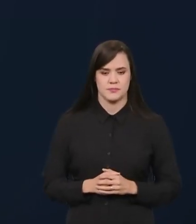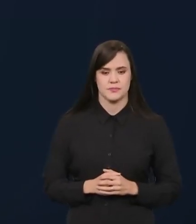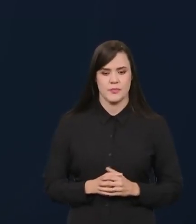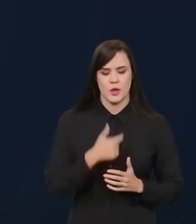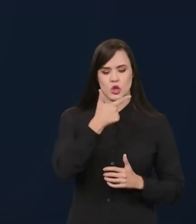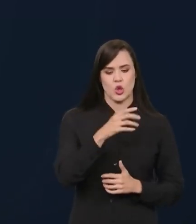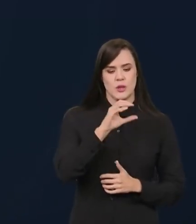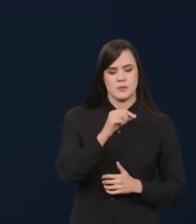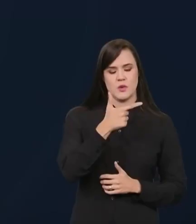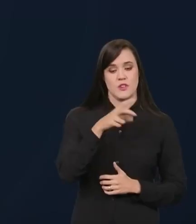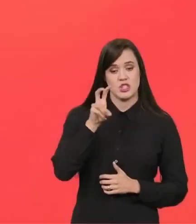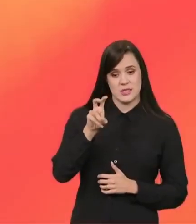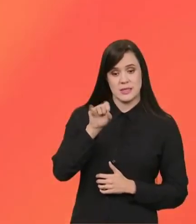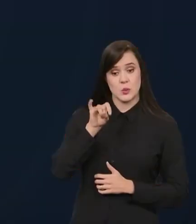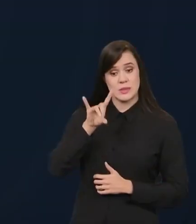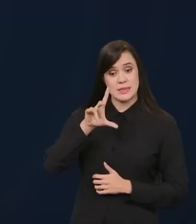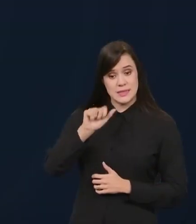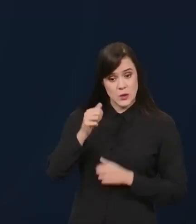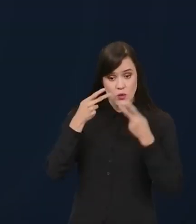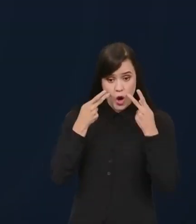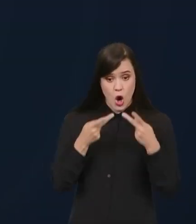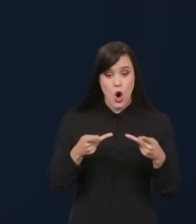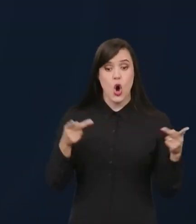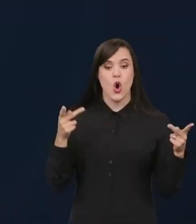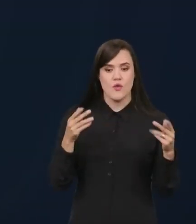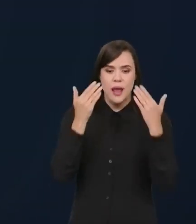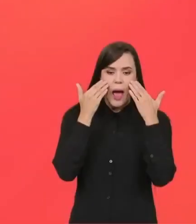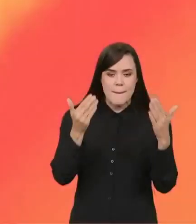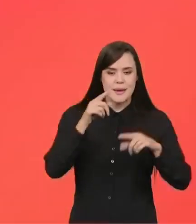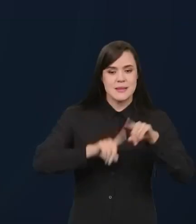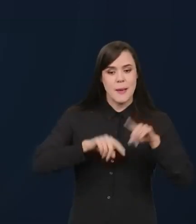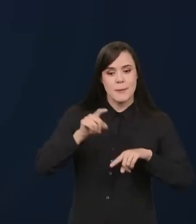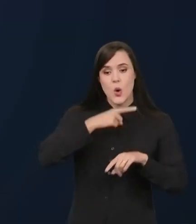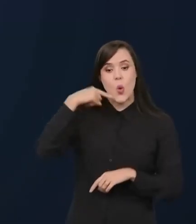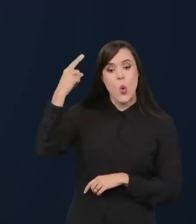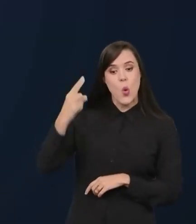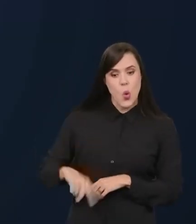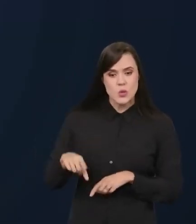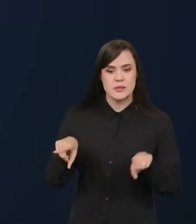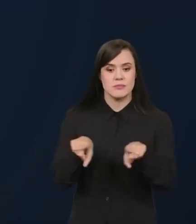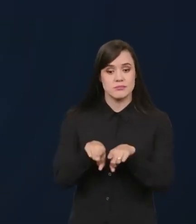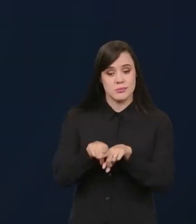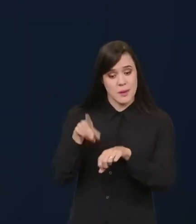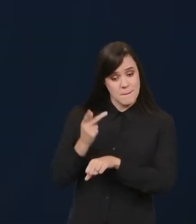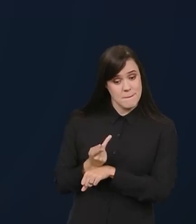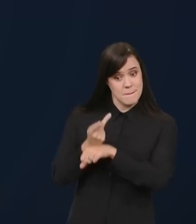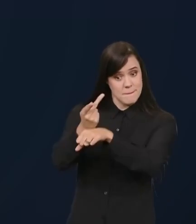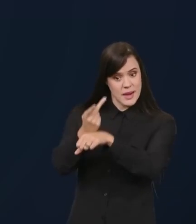Em 2025, Silvia foi convidada a apresentar seus produtos na Rússia, onde foi, inclusive, premiada.